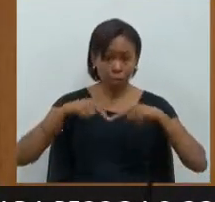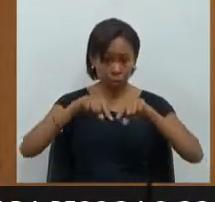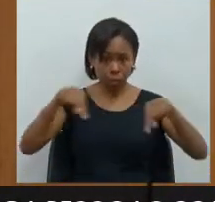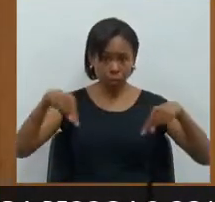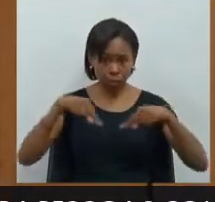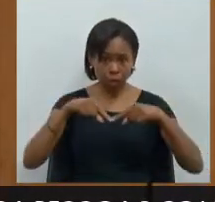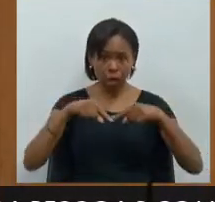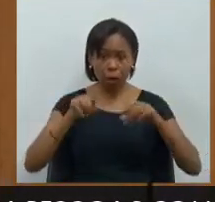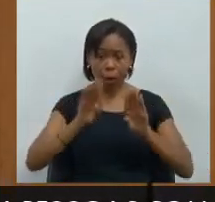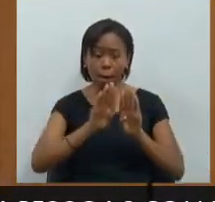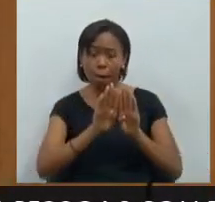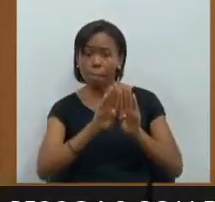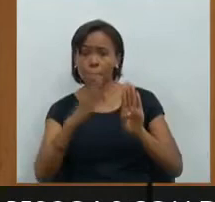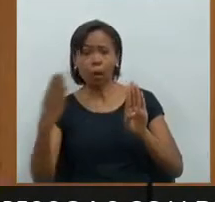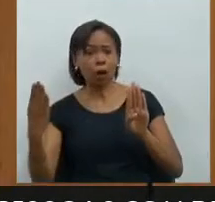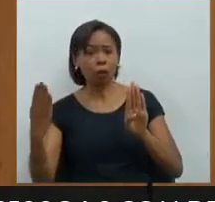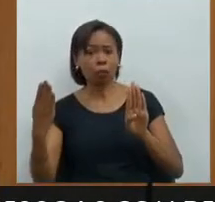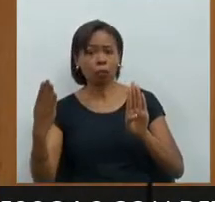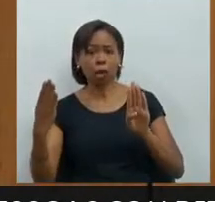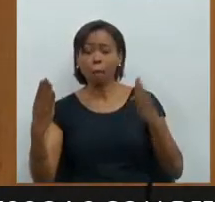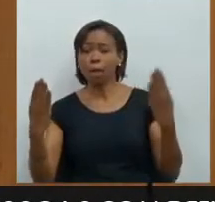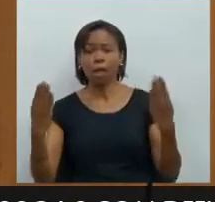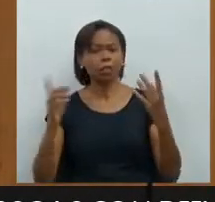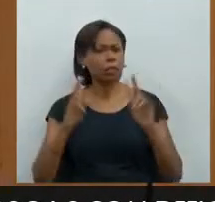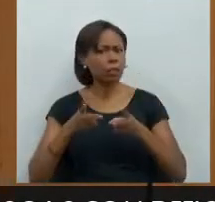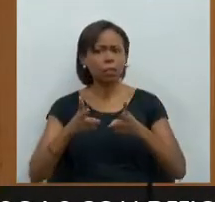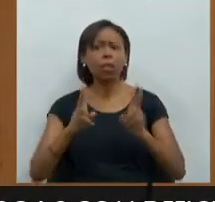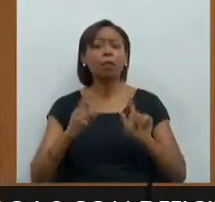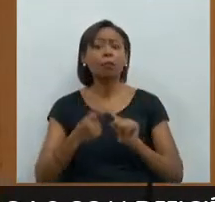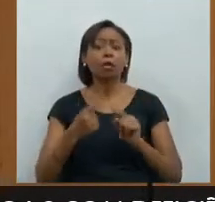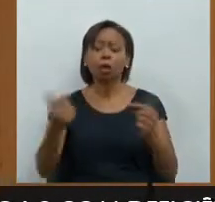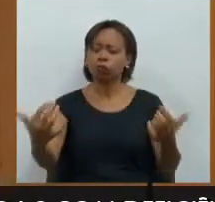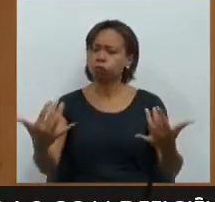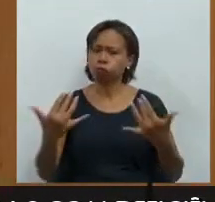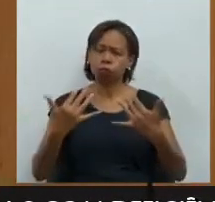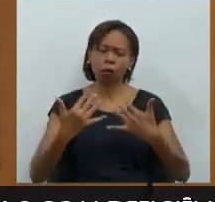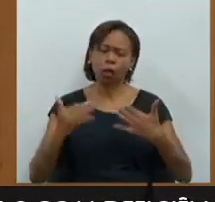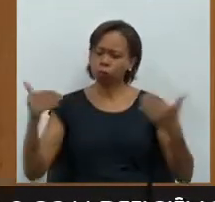aberta o tempo todo, porque eu recebo todo mundo lá.